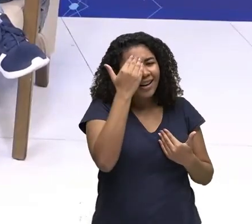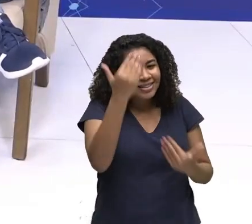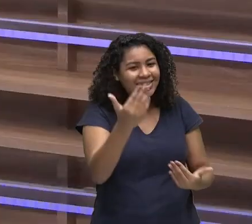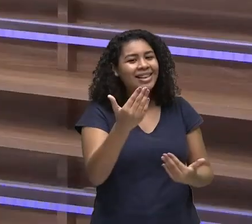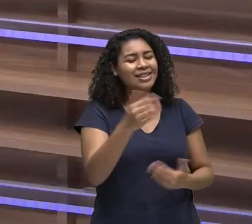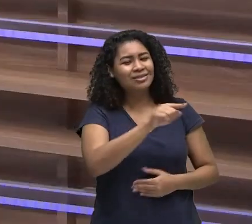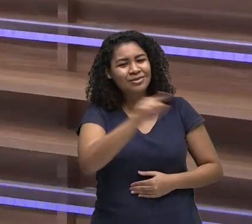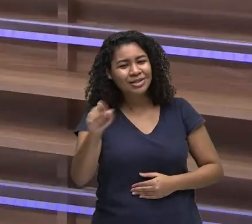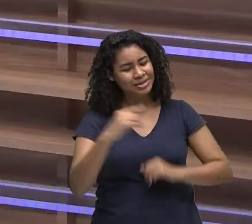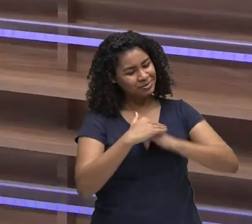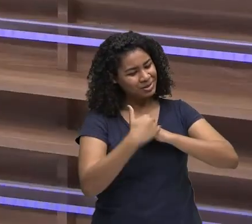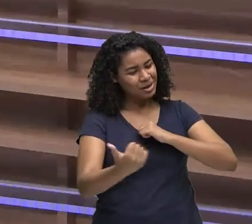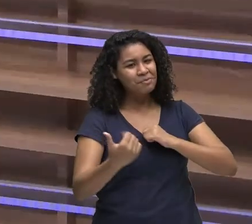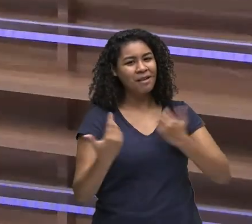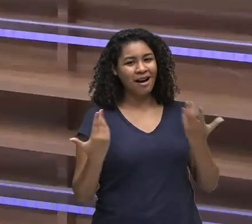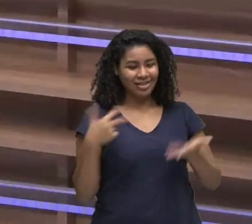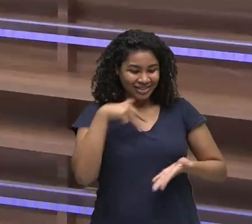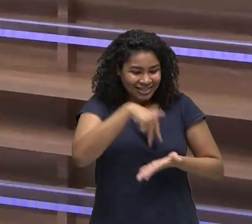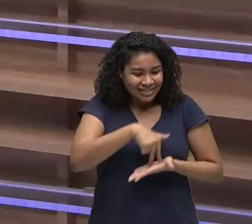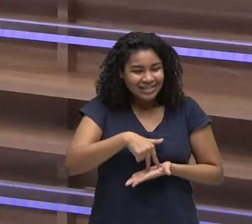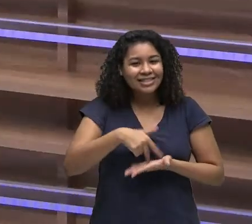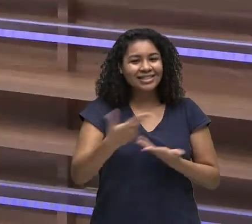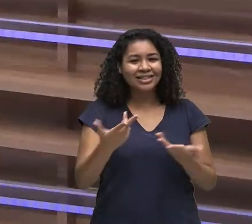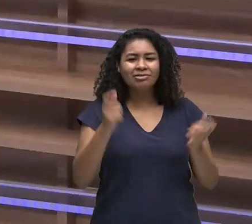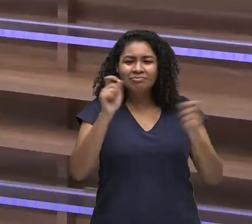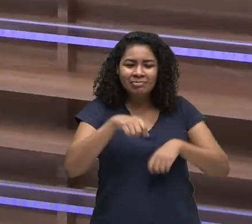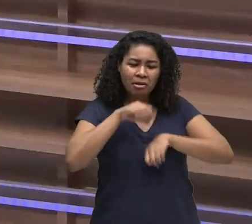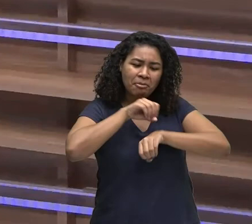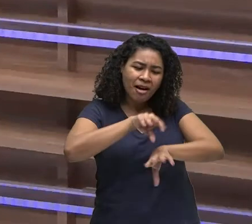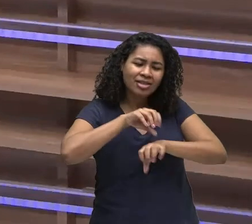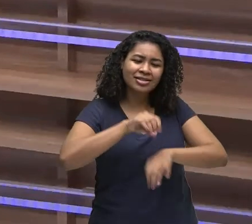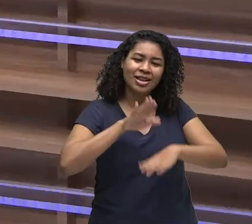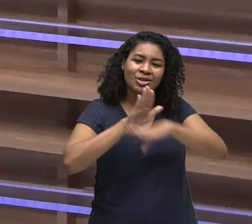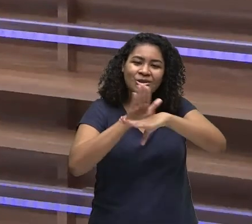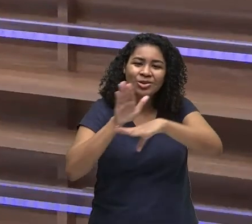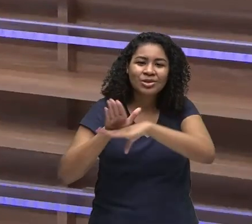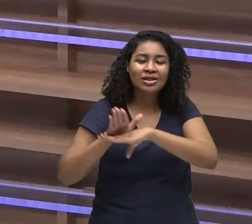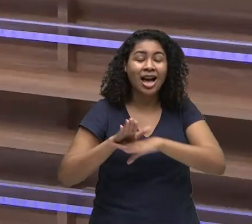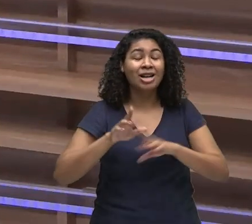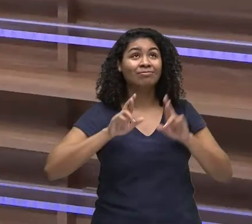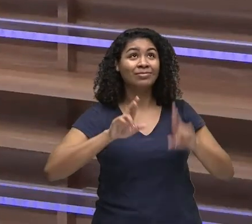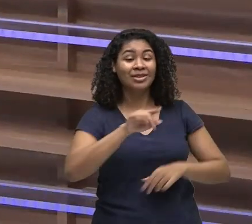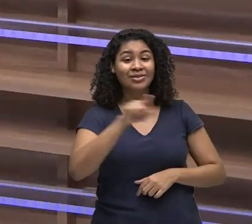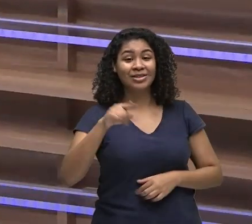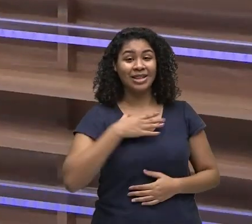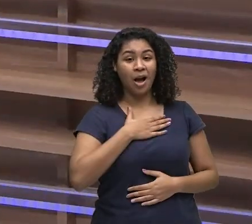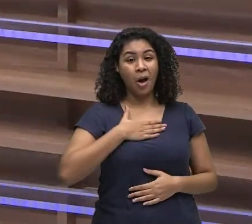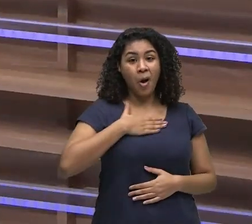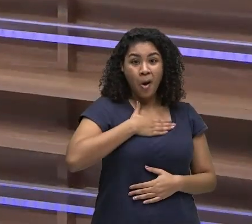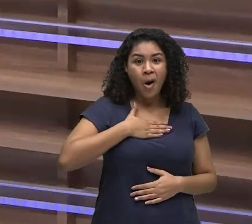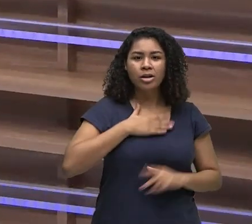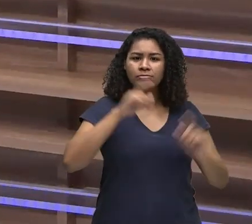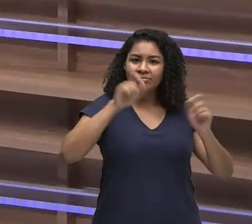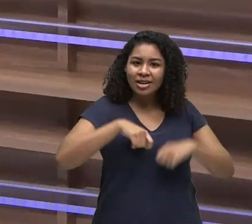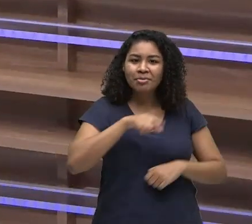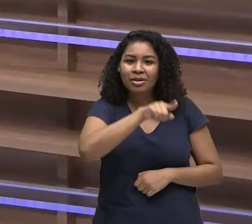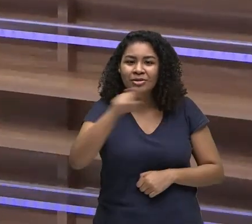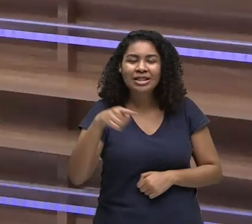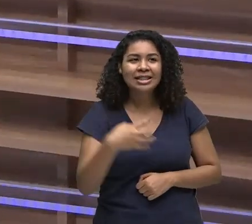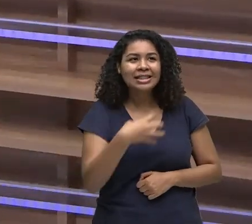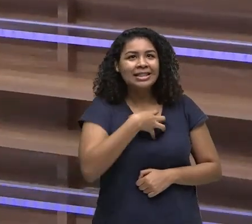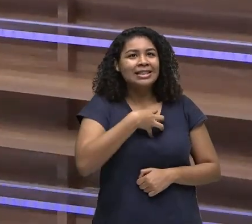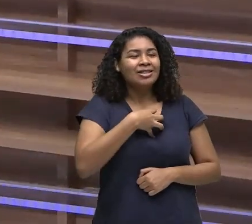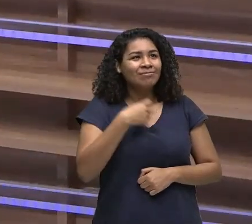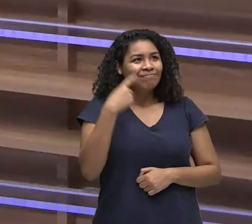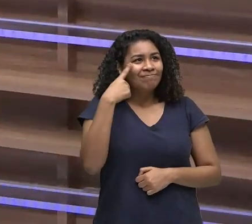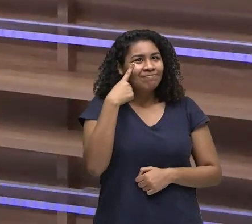de poder contribuir de alguma forma, de poder participar. Espero que tenha sido bem válida a conversa, que possa ter plantado nos